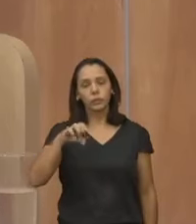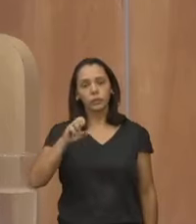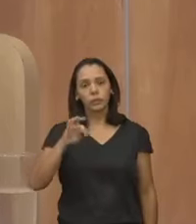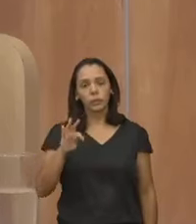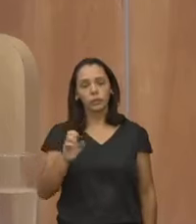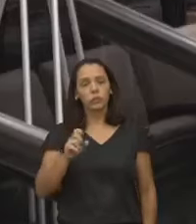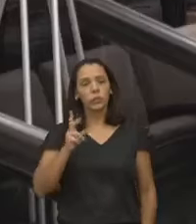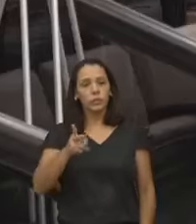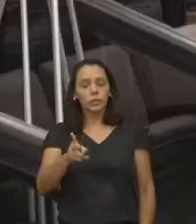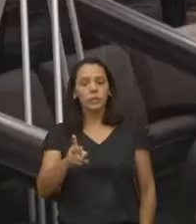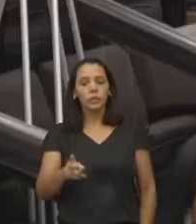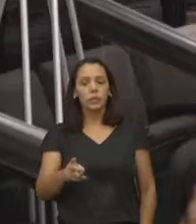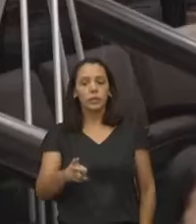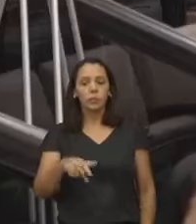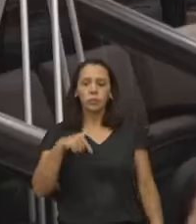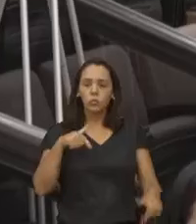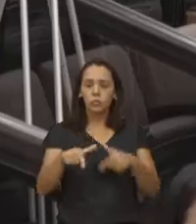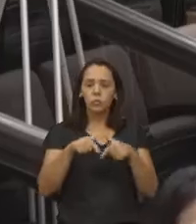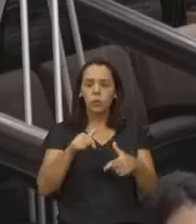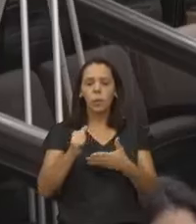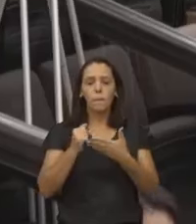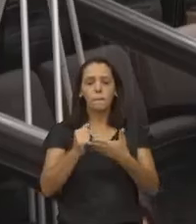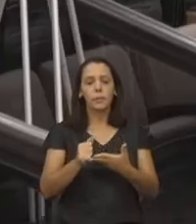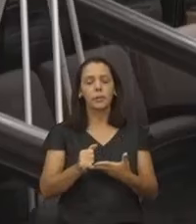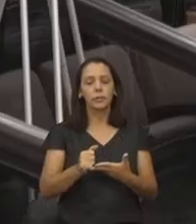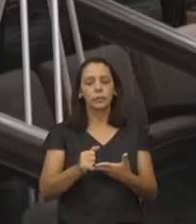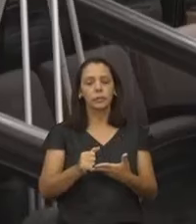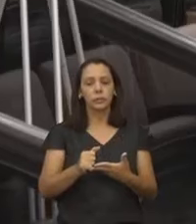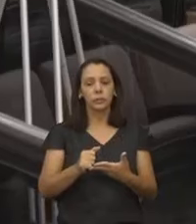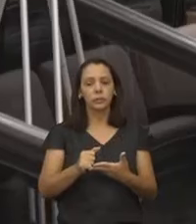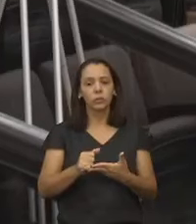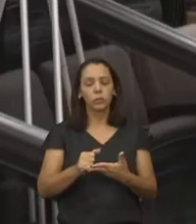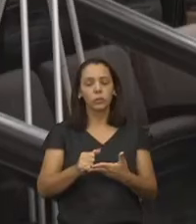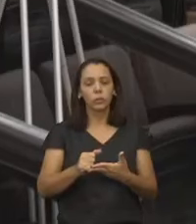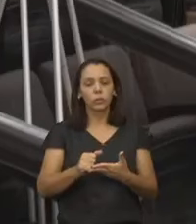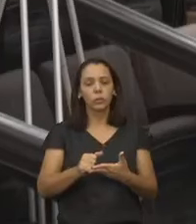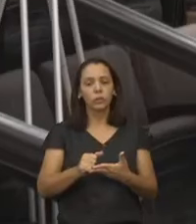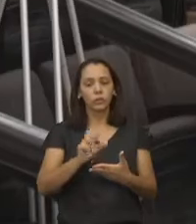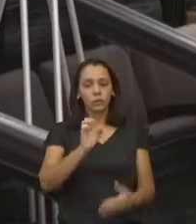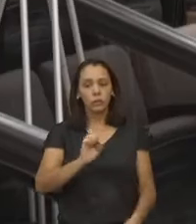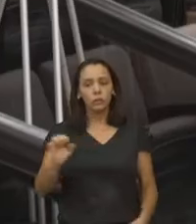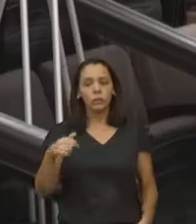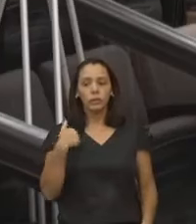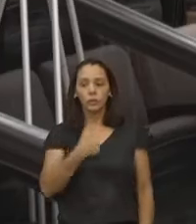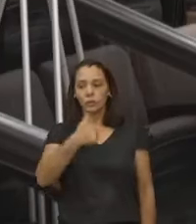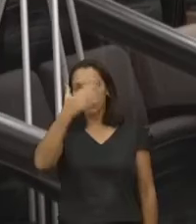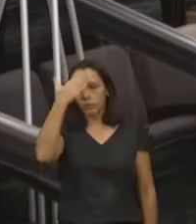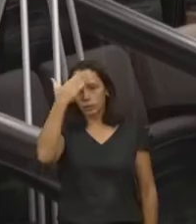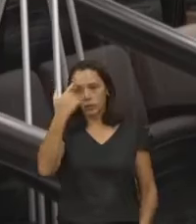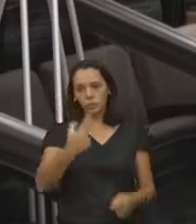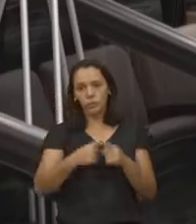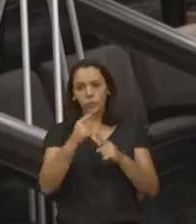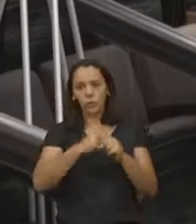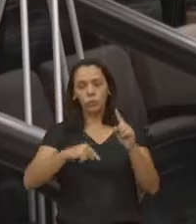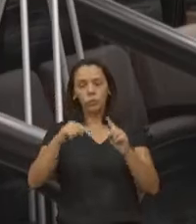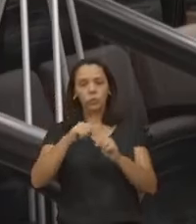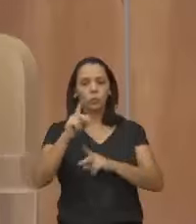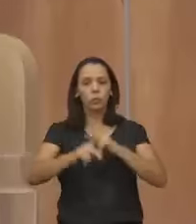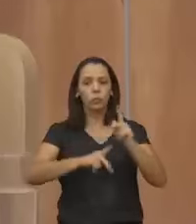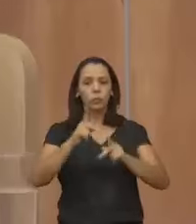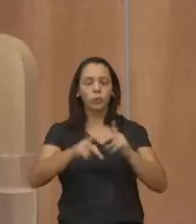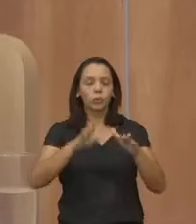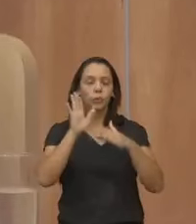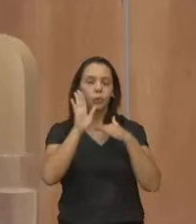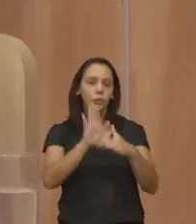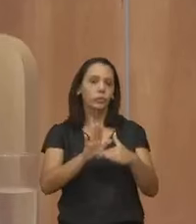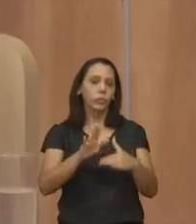campo da esquerda, a gente sabe disso, a gente pode falar isso com muita clareza aqui, porque o objetivo nosso é só ajudar a população, tanto dos